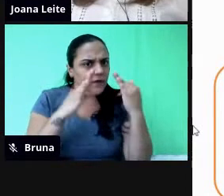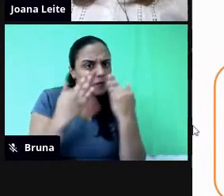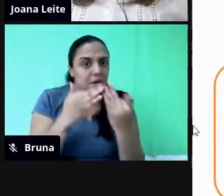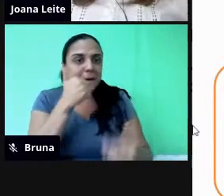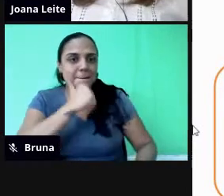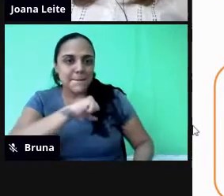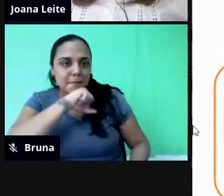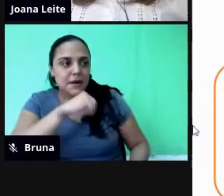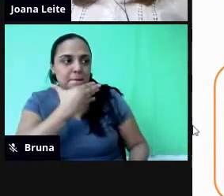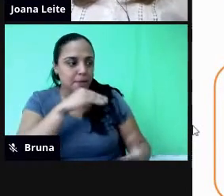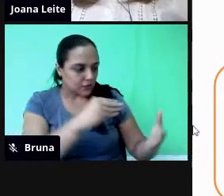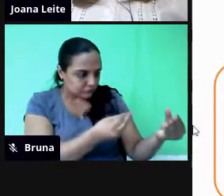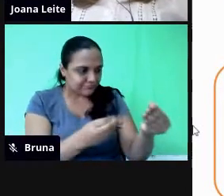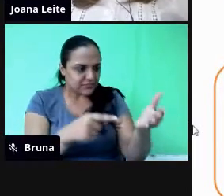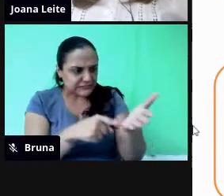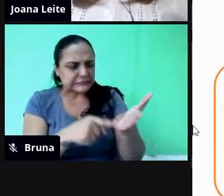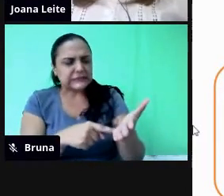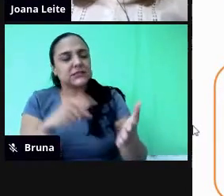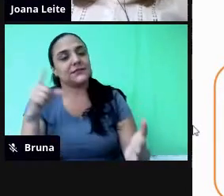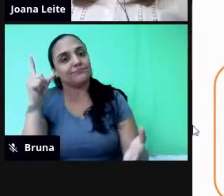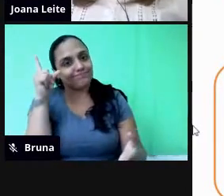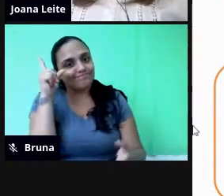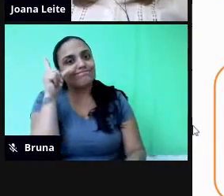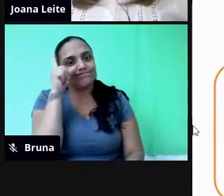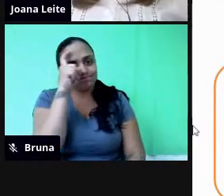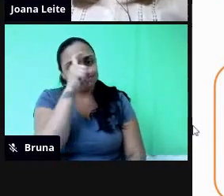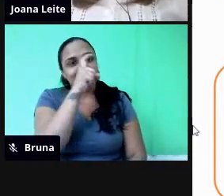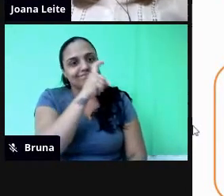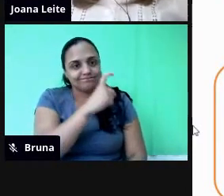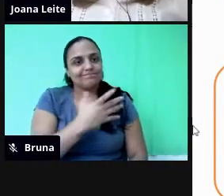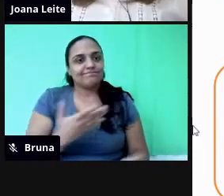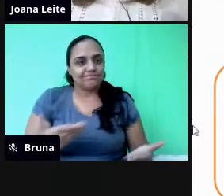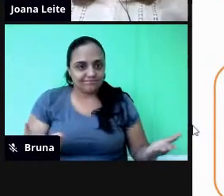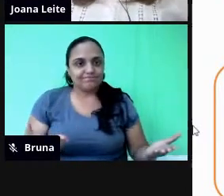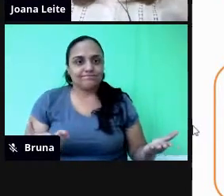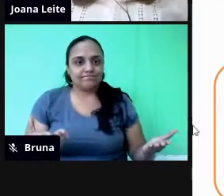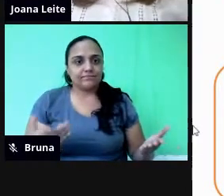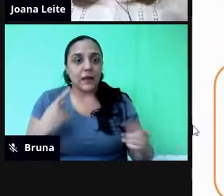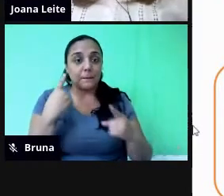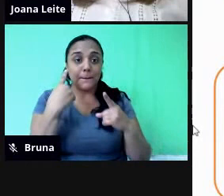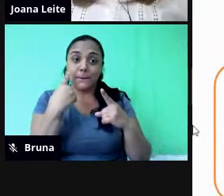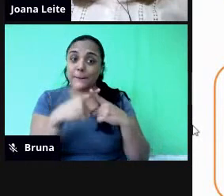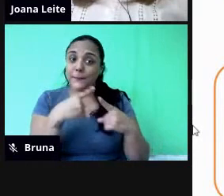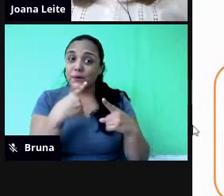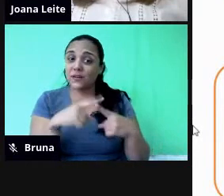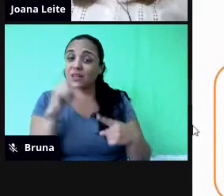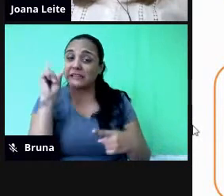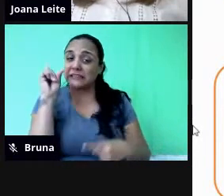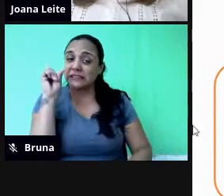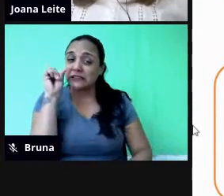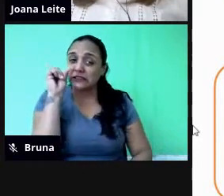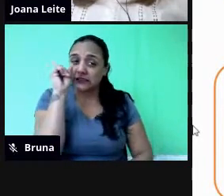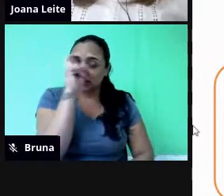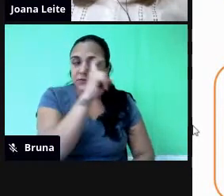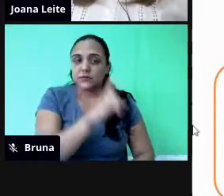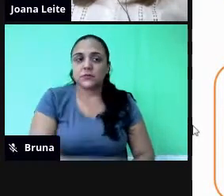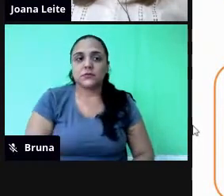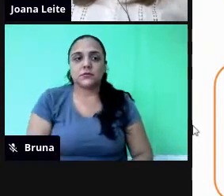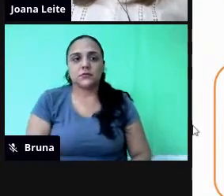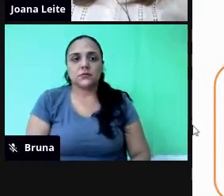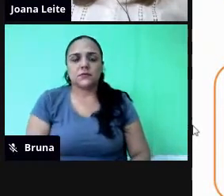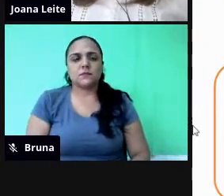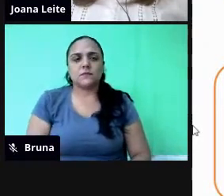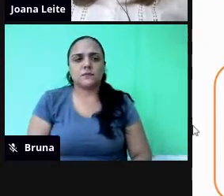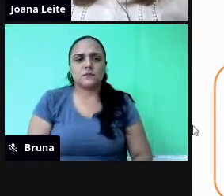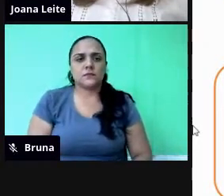o que a gente está orientando? Né? Então, a gente tem que pensar que a seletividade ela pode estar presente, né? E isso é muito comum, lá no finalzinho